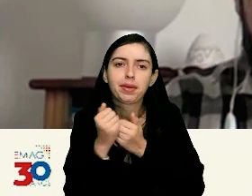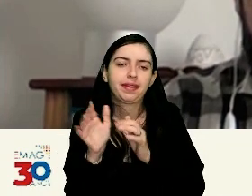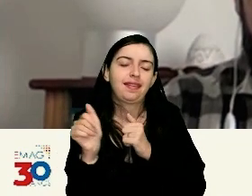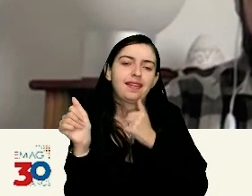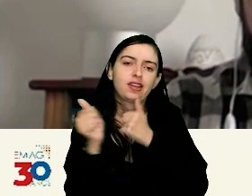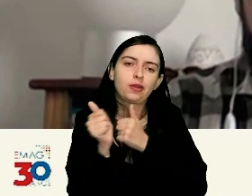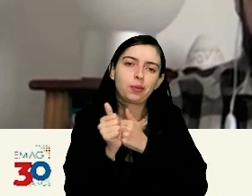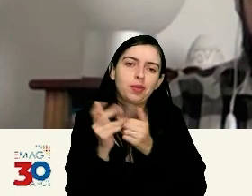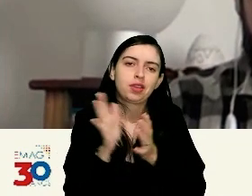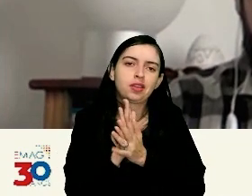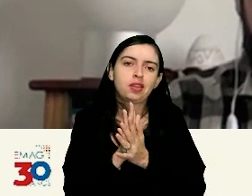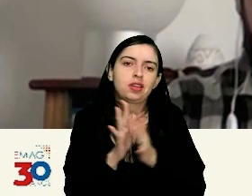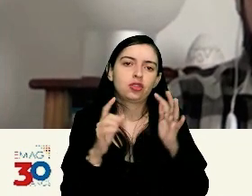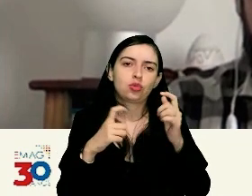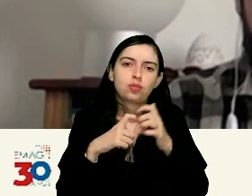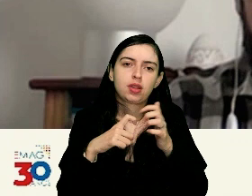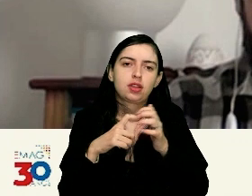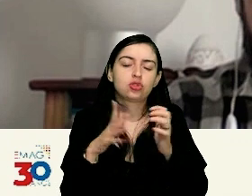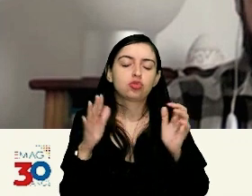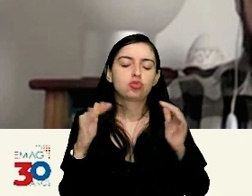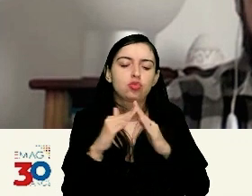Então, quando a gente foi morar junto em 90,